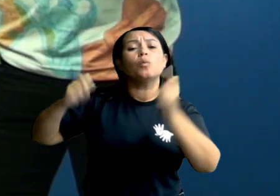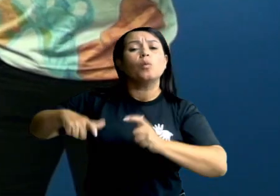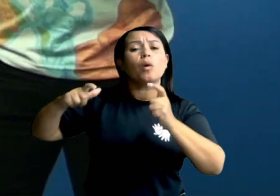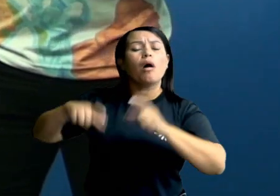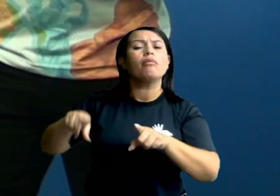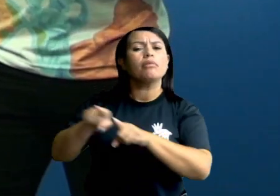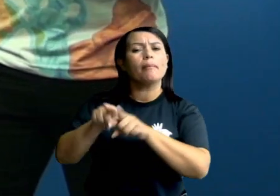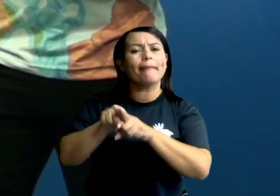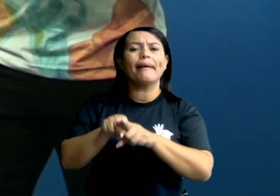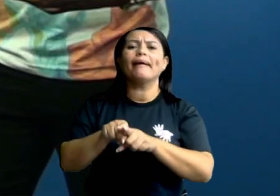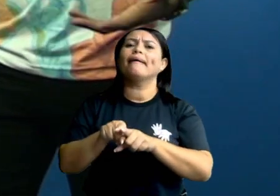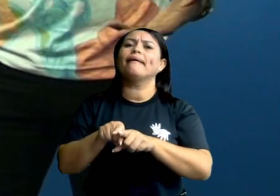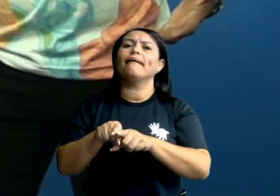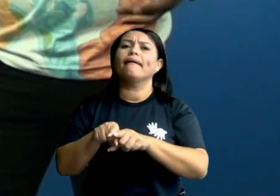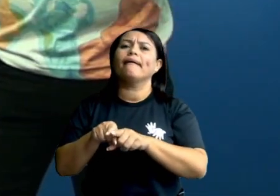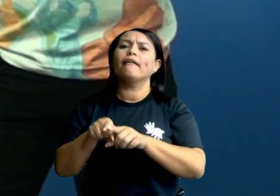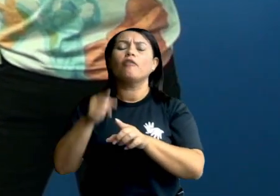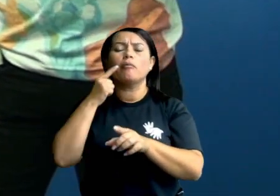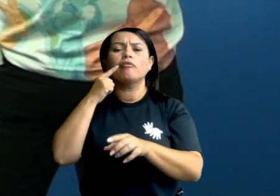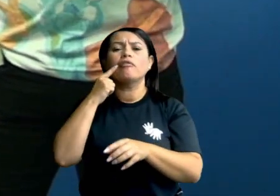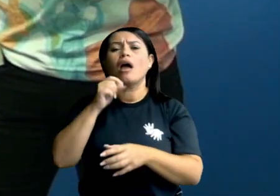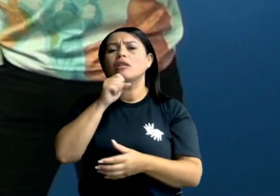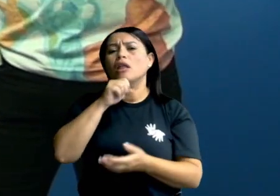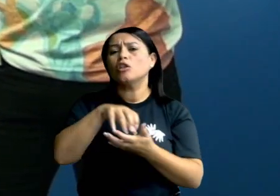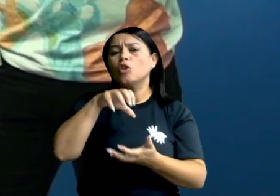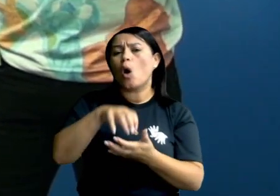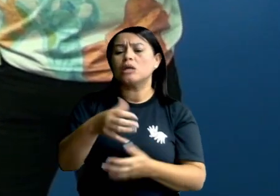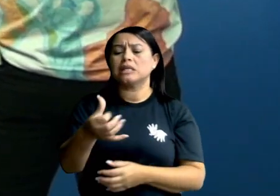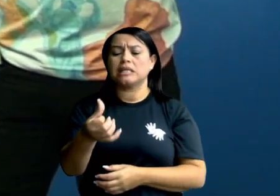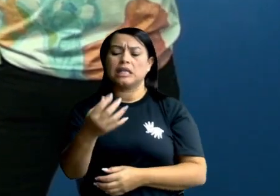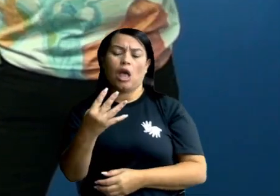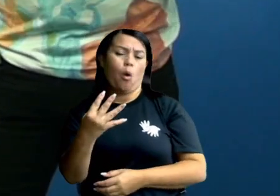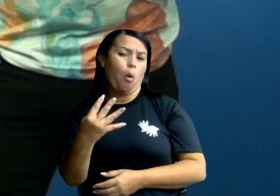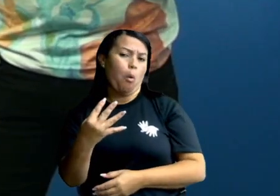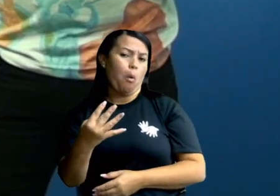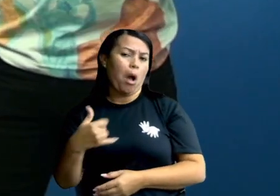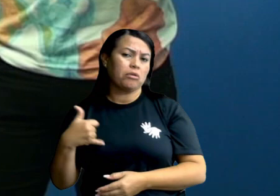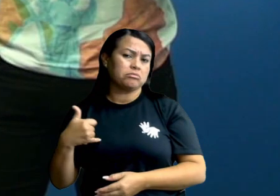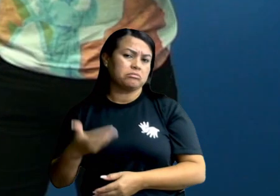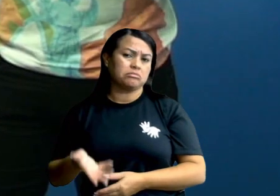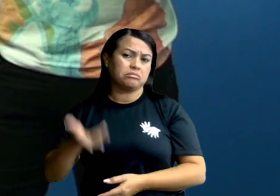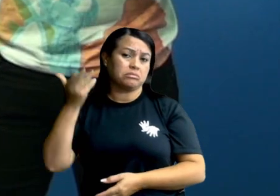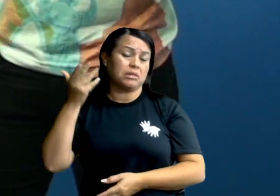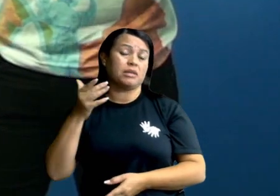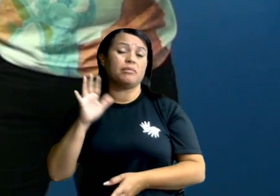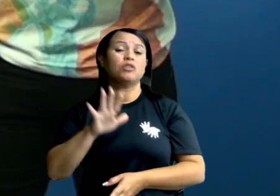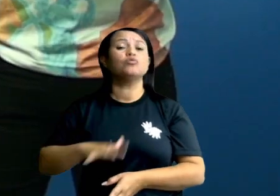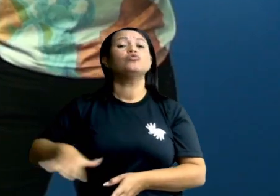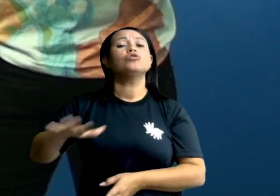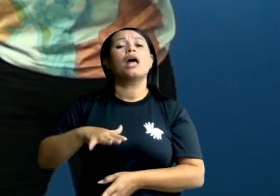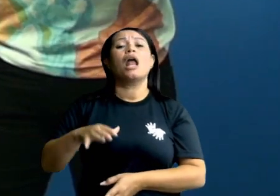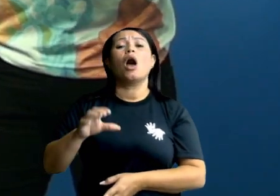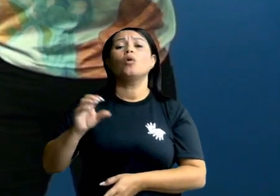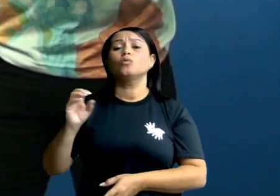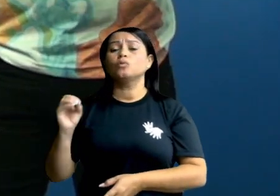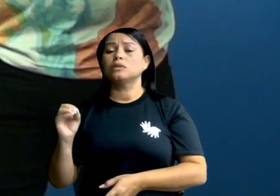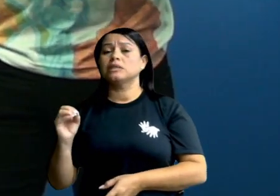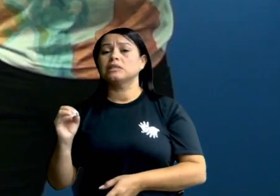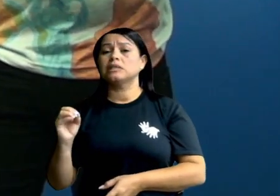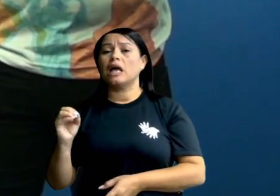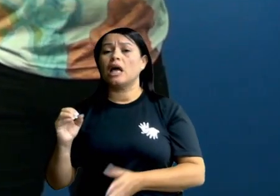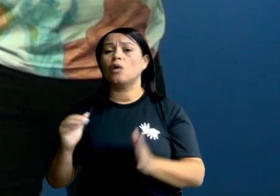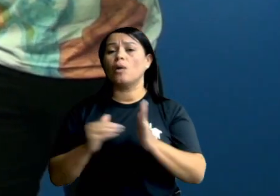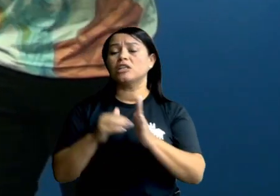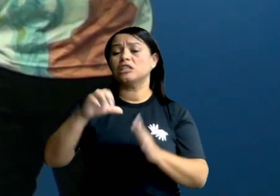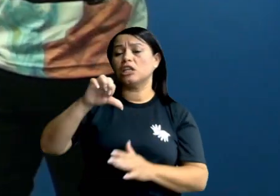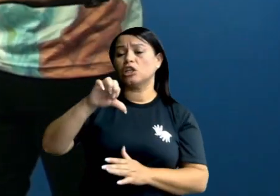podem tratar aí a população idosa a partir de 64 anos, ou seja, mas de um modo geral, a gente pode dizer que é dos 0 aos 19,